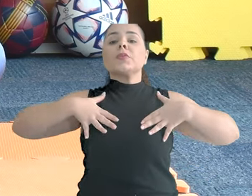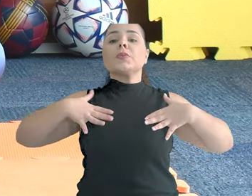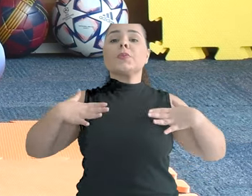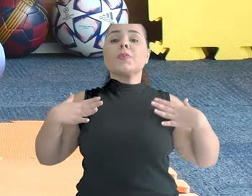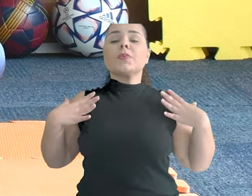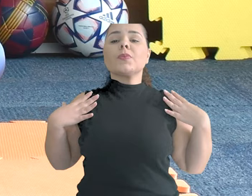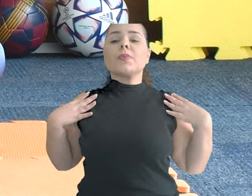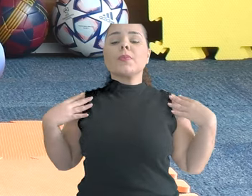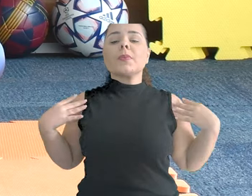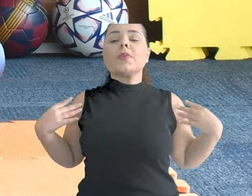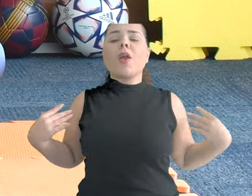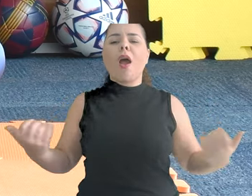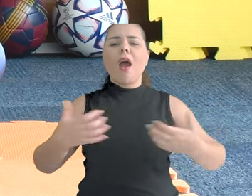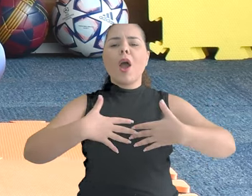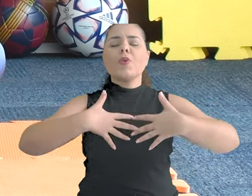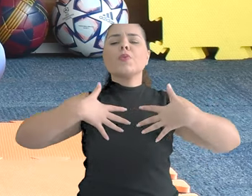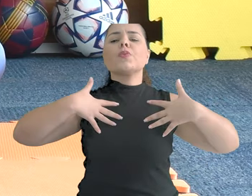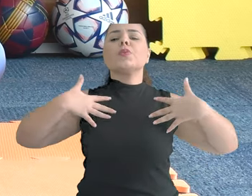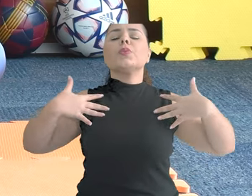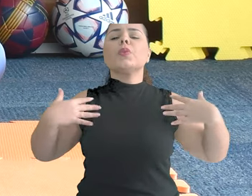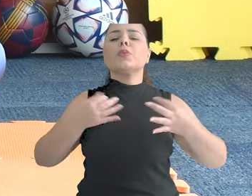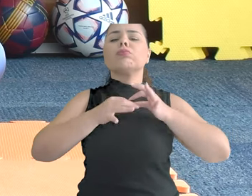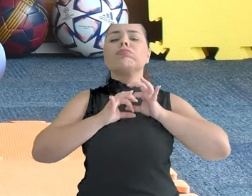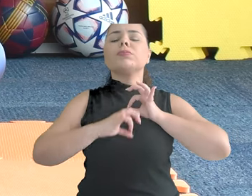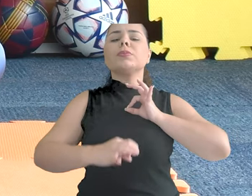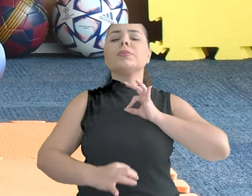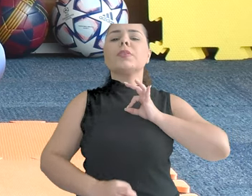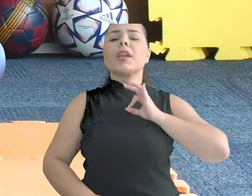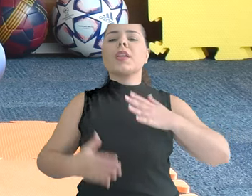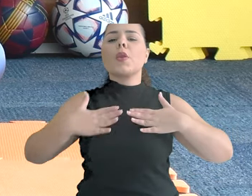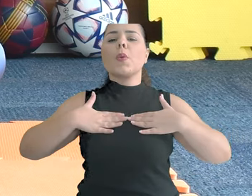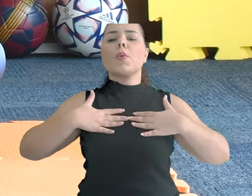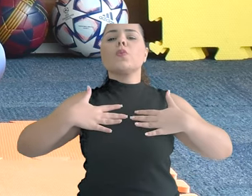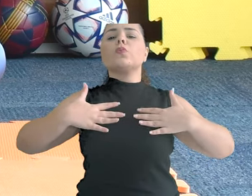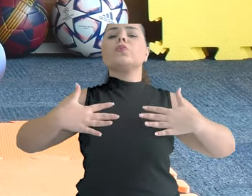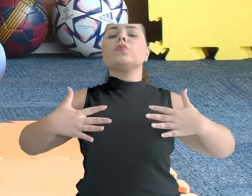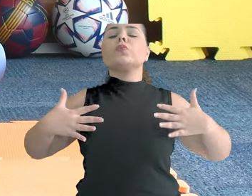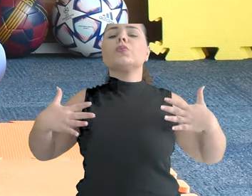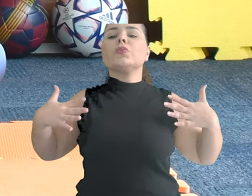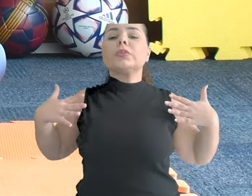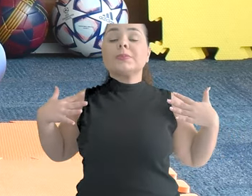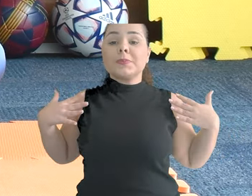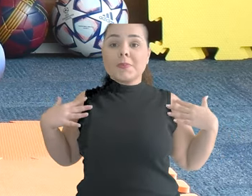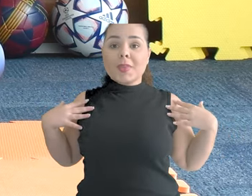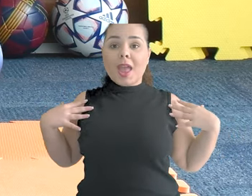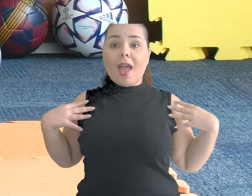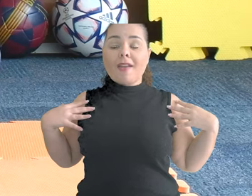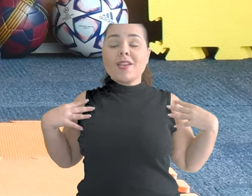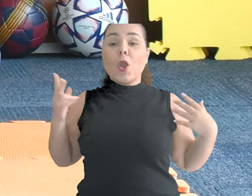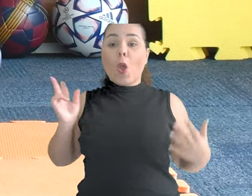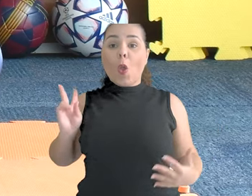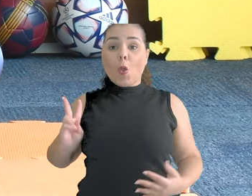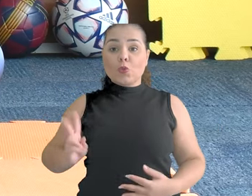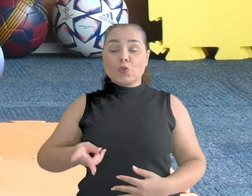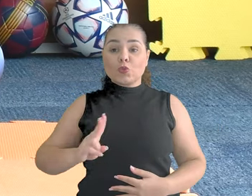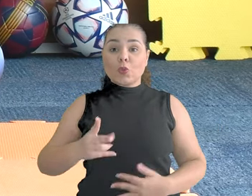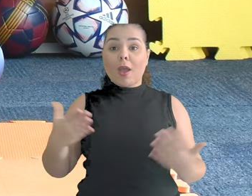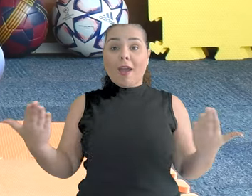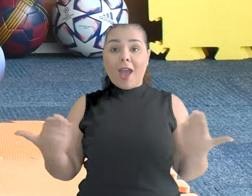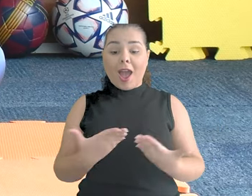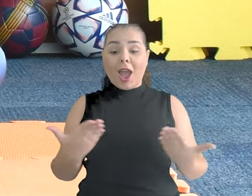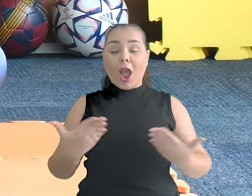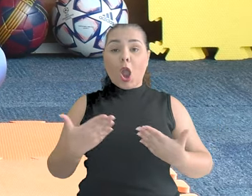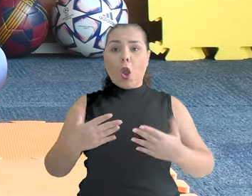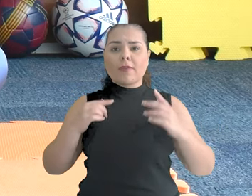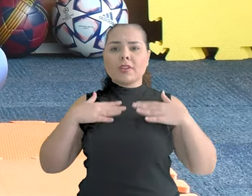cresça o seu tronco, põe o peito para frente, segura e agora vai